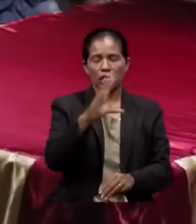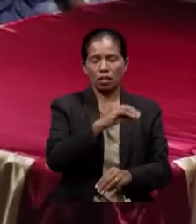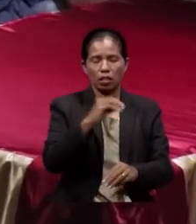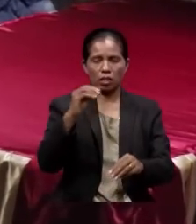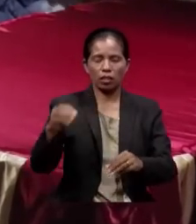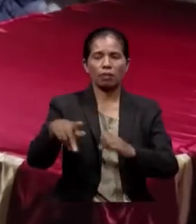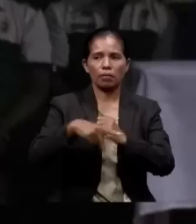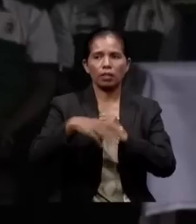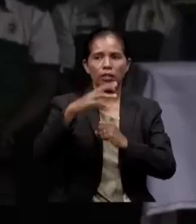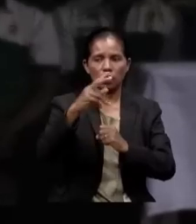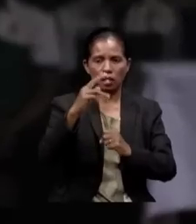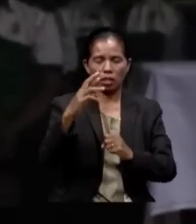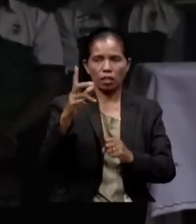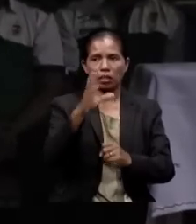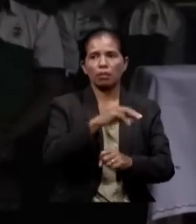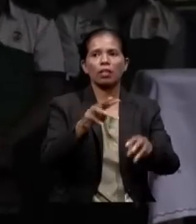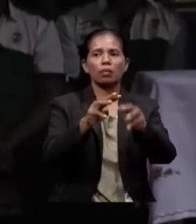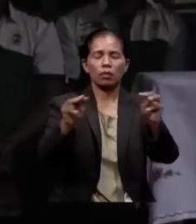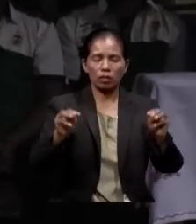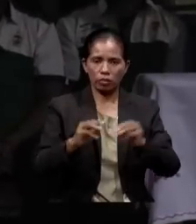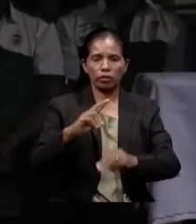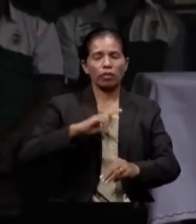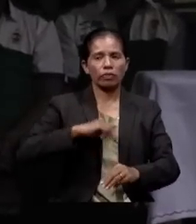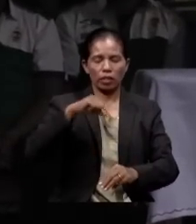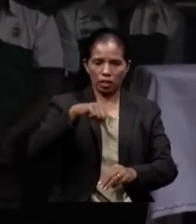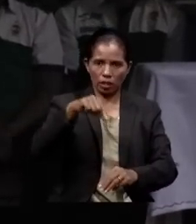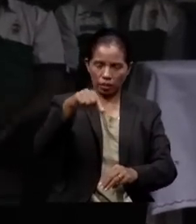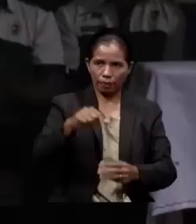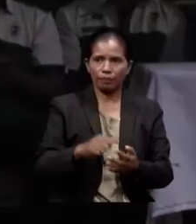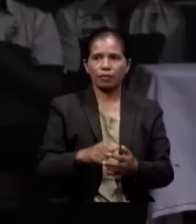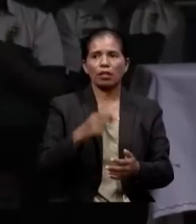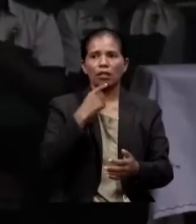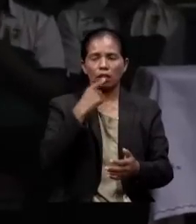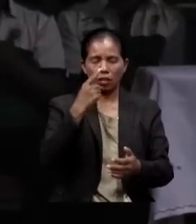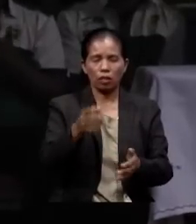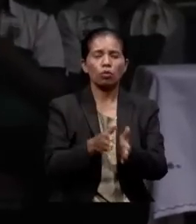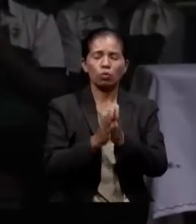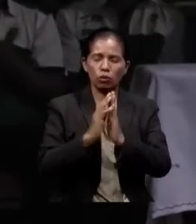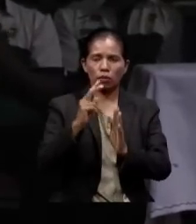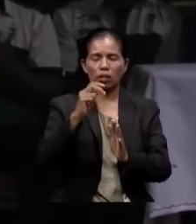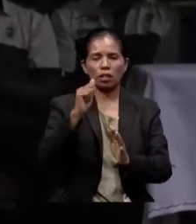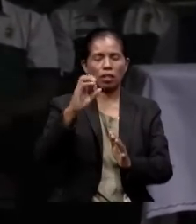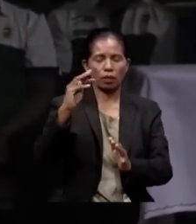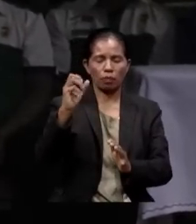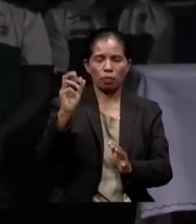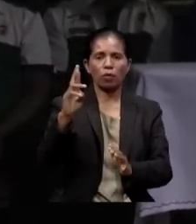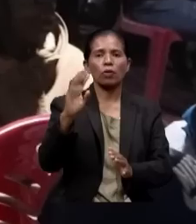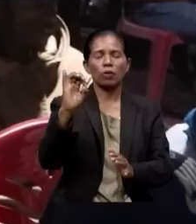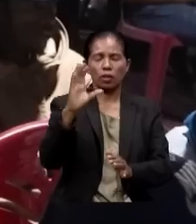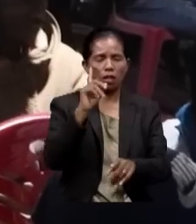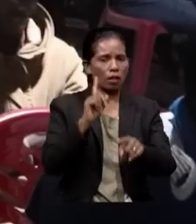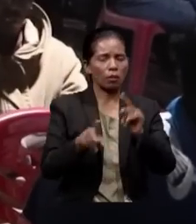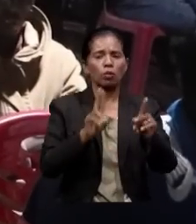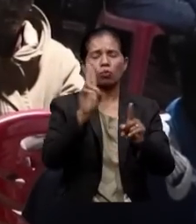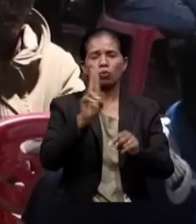consolidação partido CNT e a município Viqueque. Cesário da Silva Marques, Husu Banaimori, Atulabel Hassalia Fuangroat,